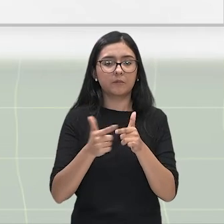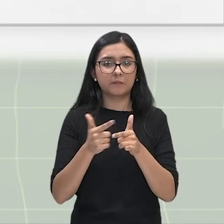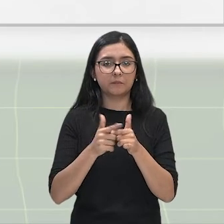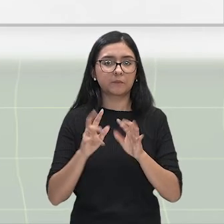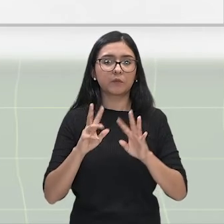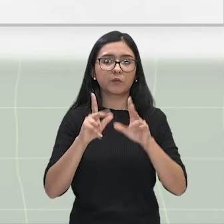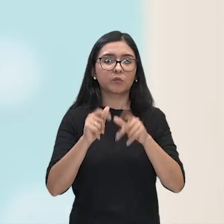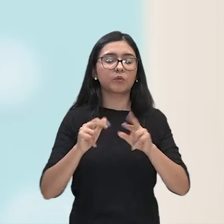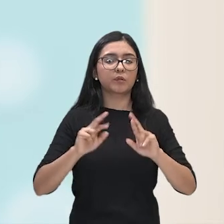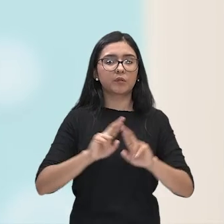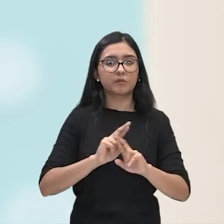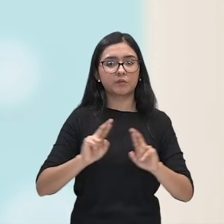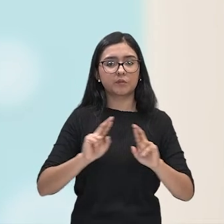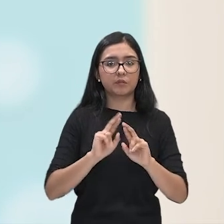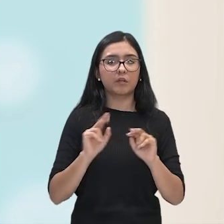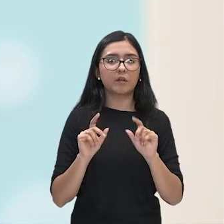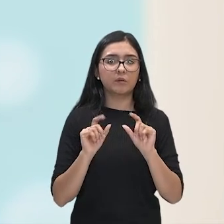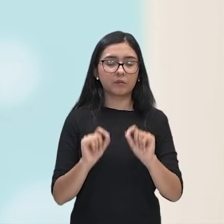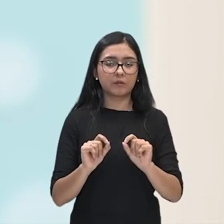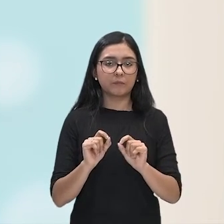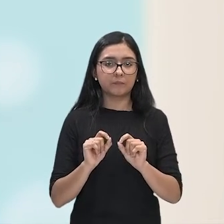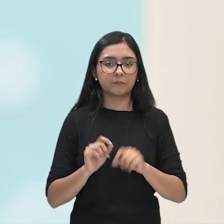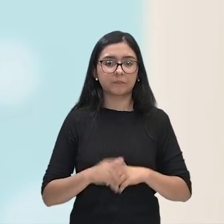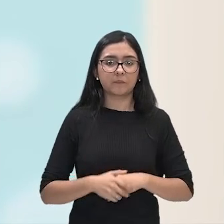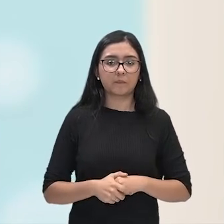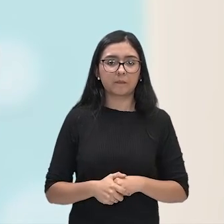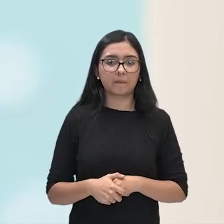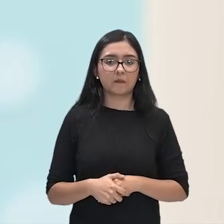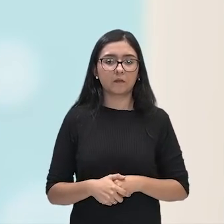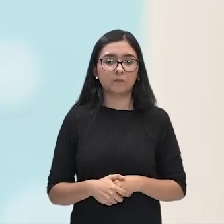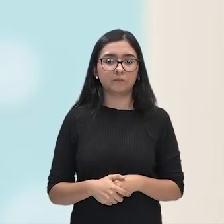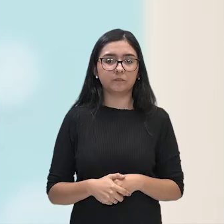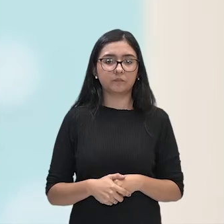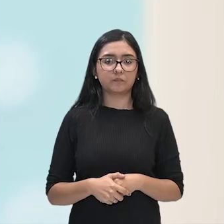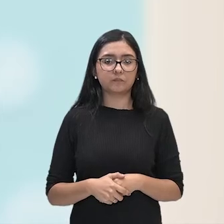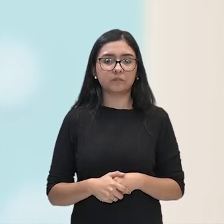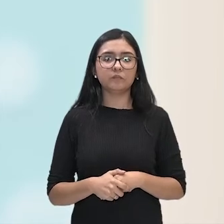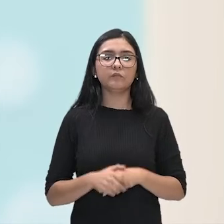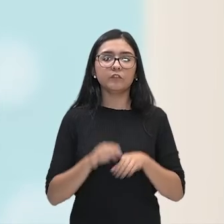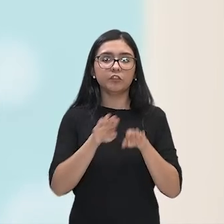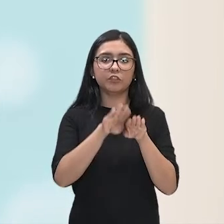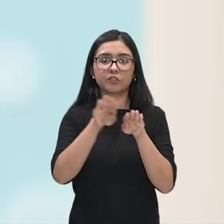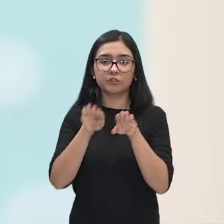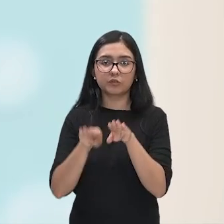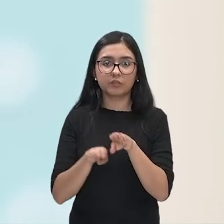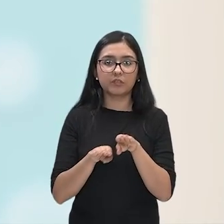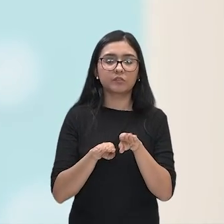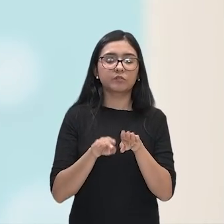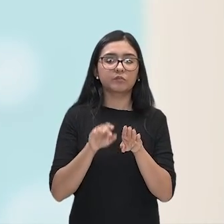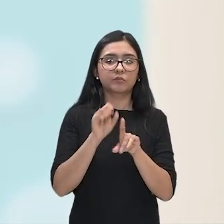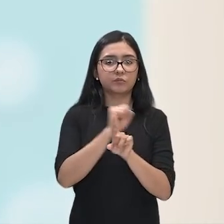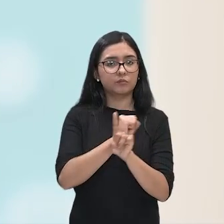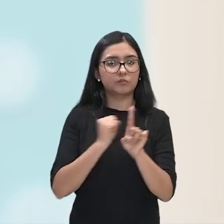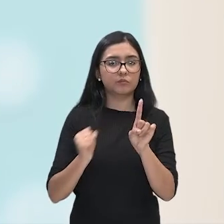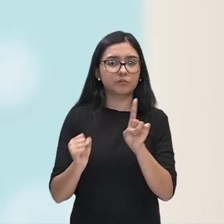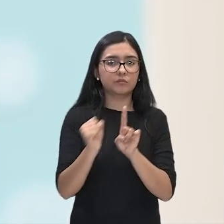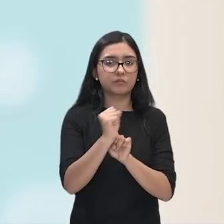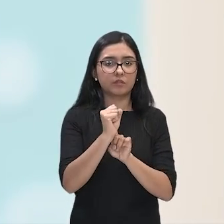está relacionado, né, ao fato de que das desigualdades sociais, que